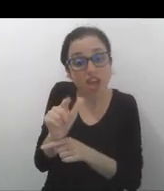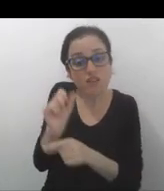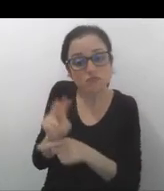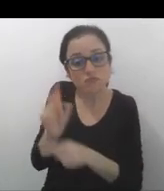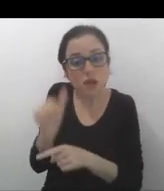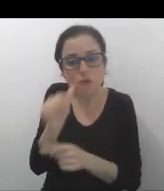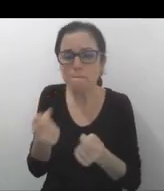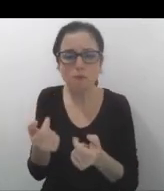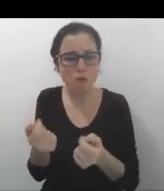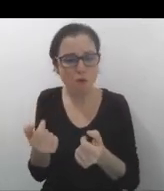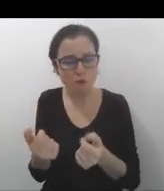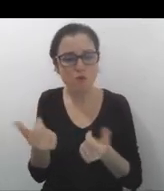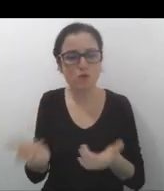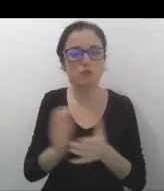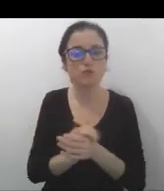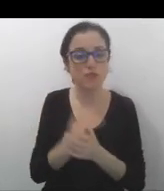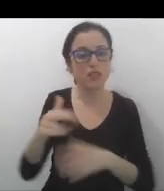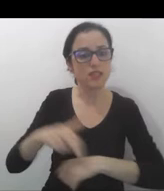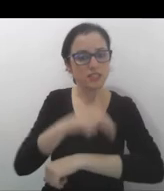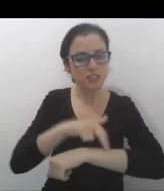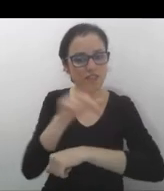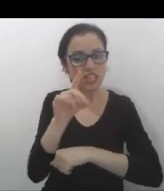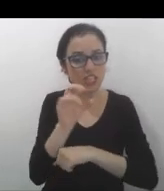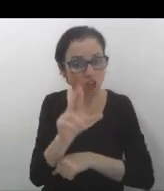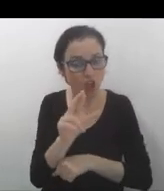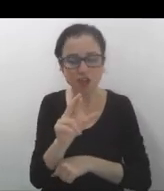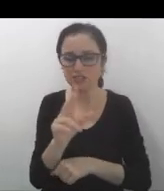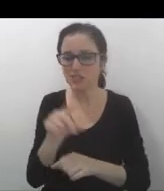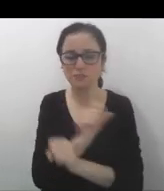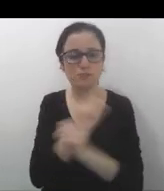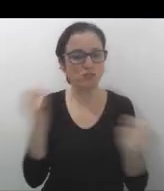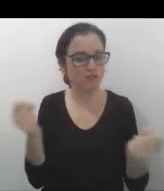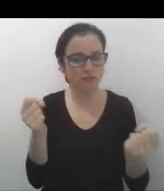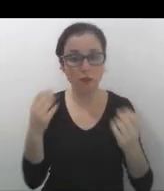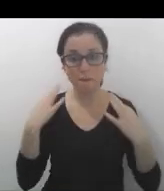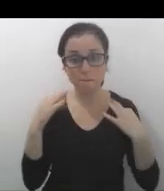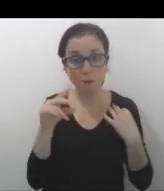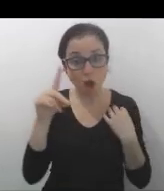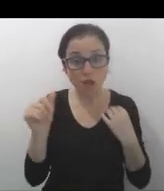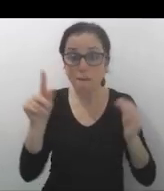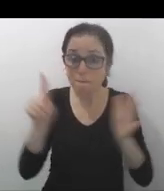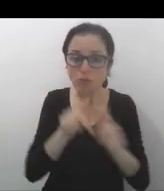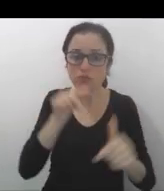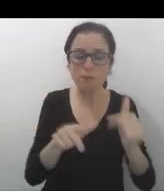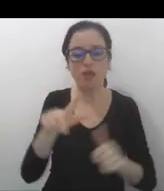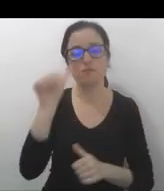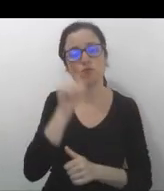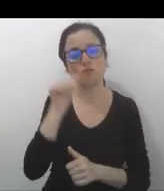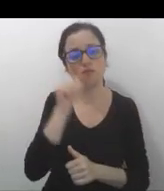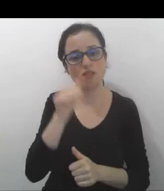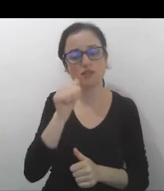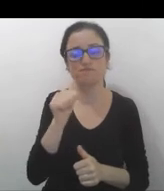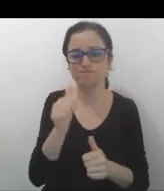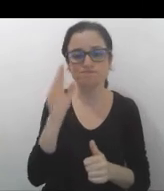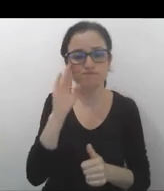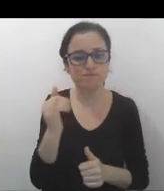reduzir o número de vagas para as mulheres, etc., né? Isso era impensável, né? A moda era vista como uma